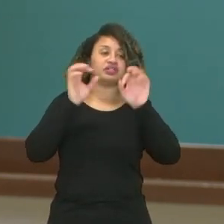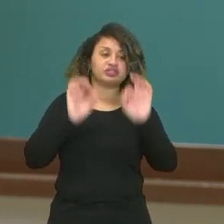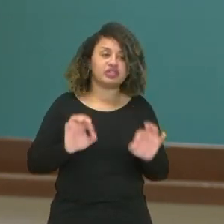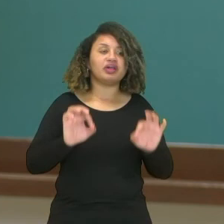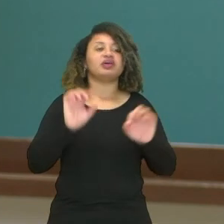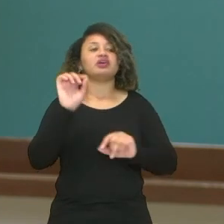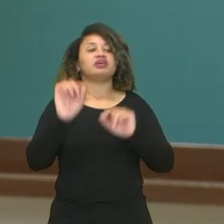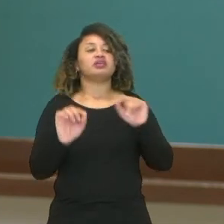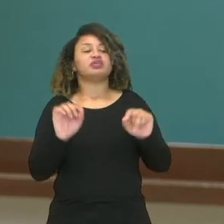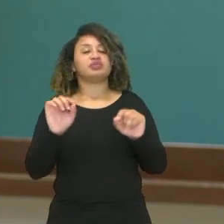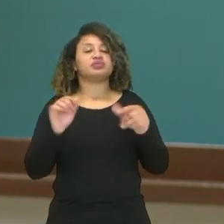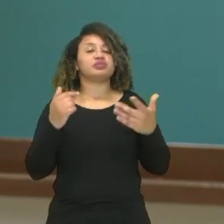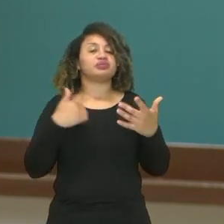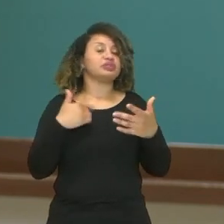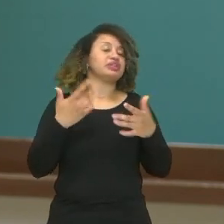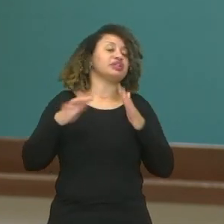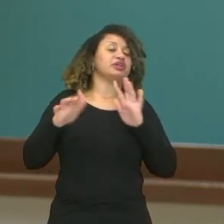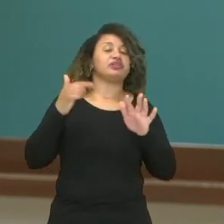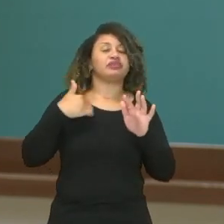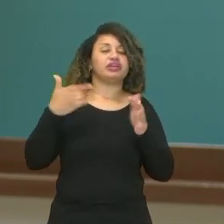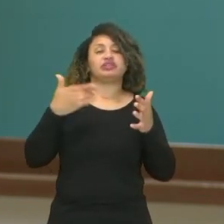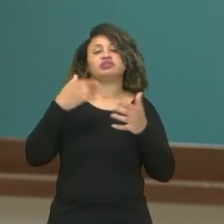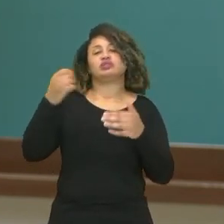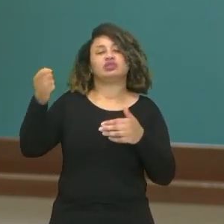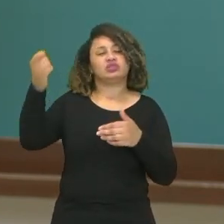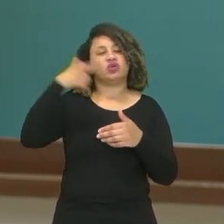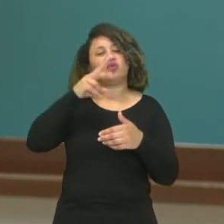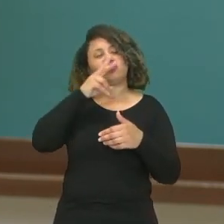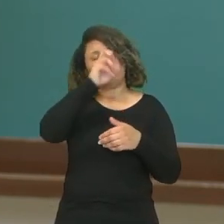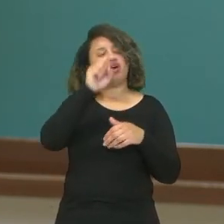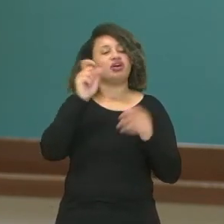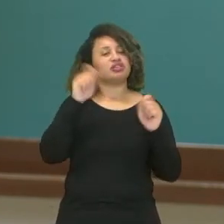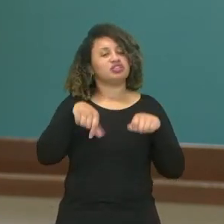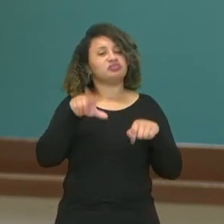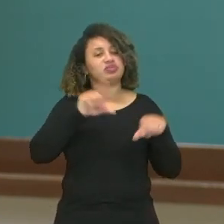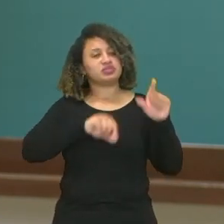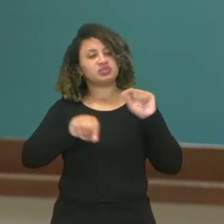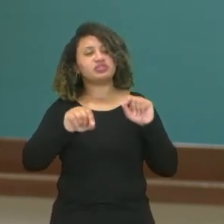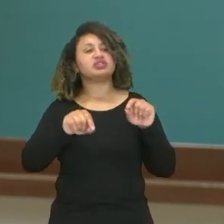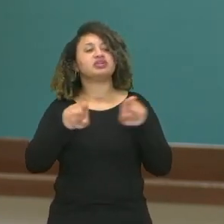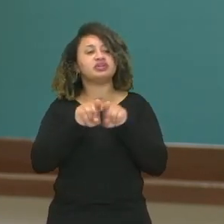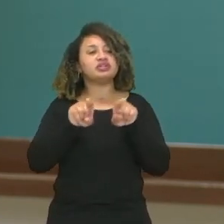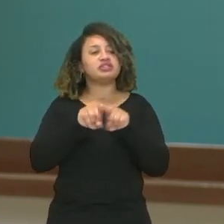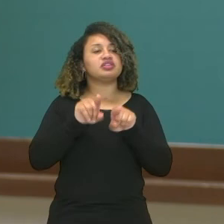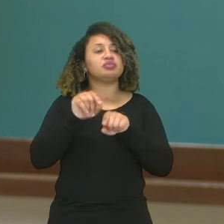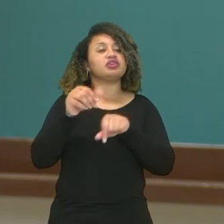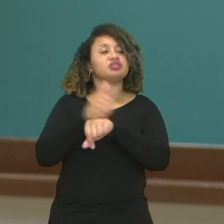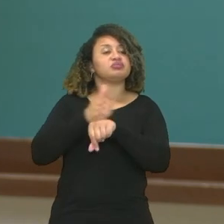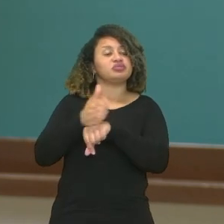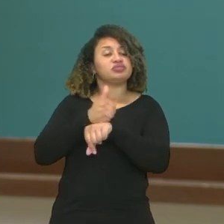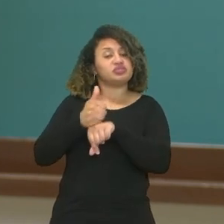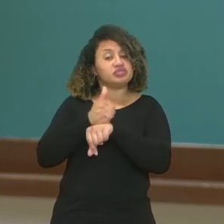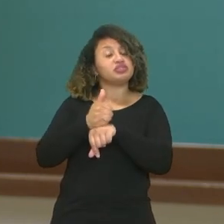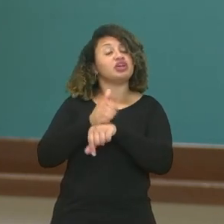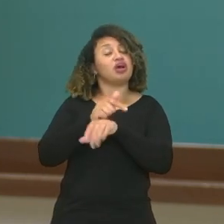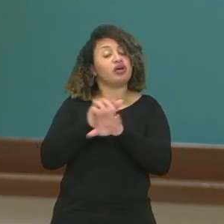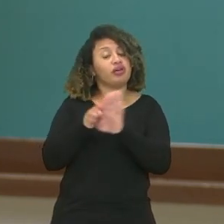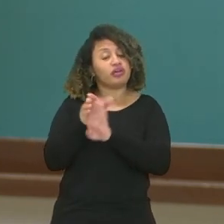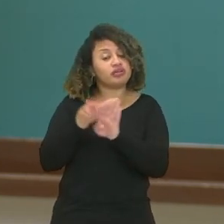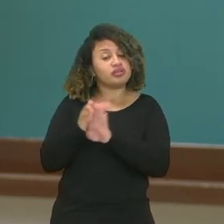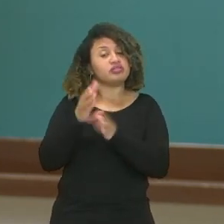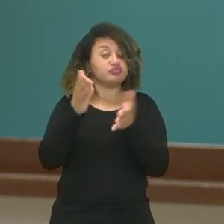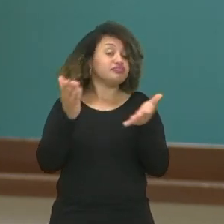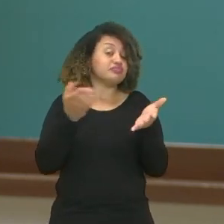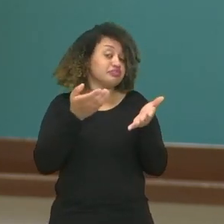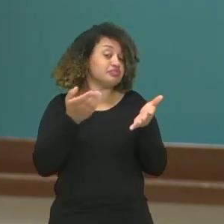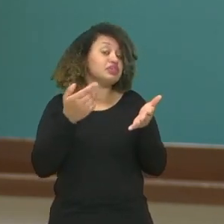que talvez não esteja com o sol a pino ali. Procure orientação de um profissional, isso é muito importante. Você gostou,